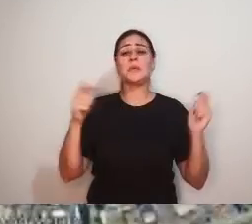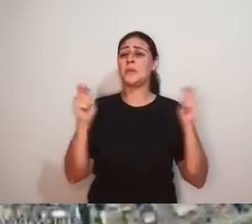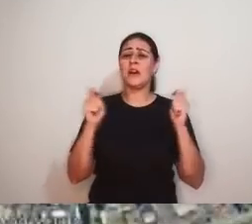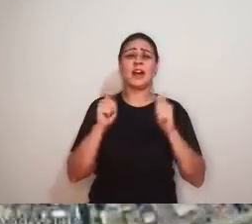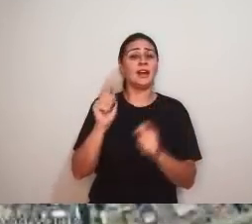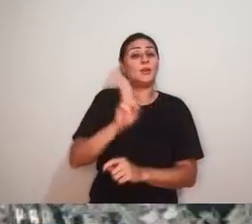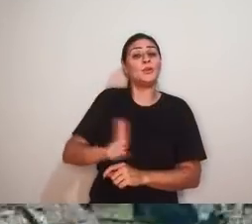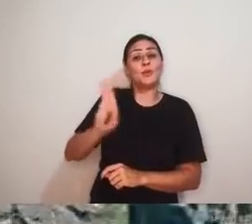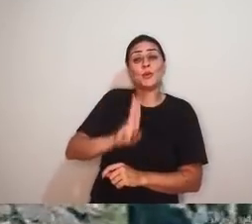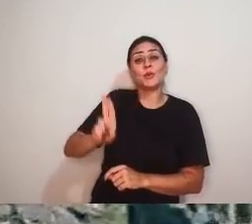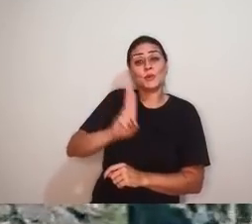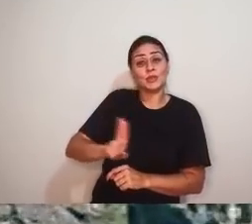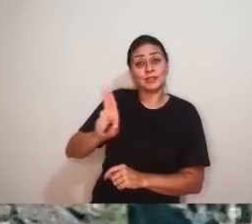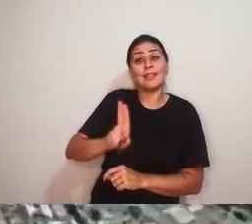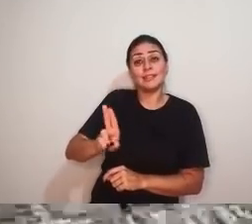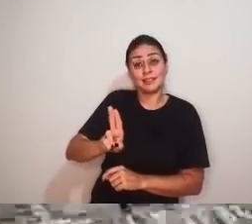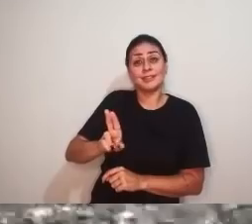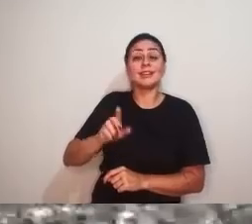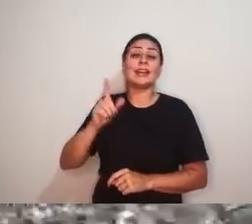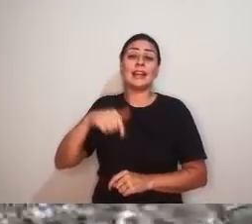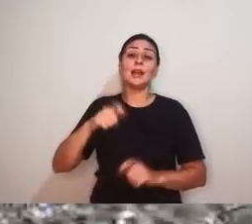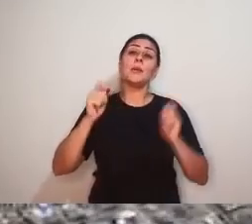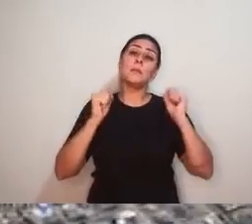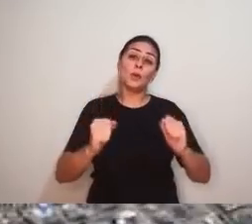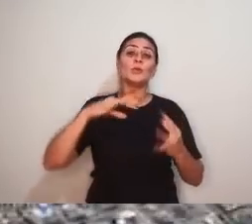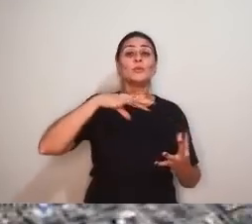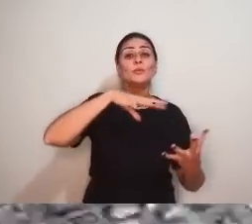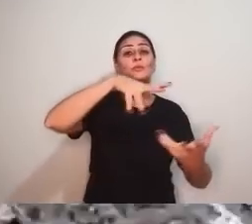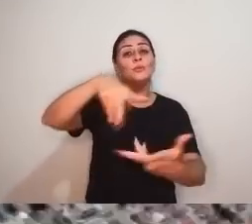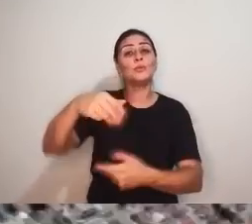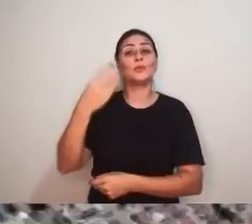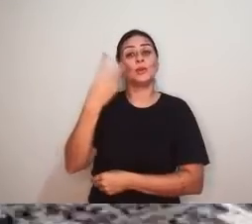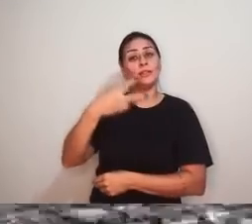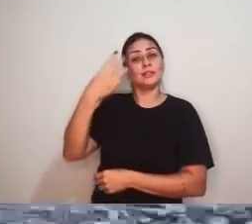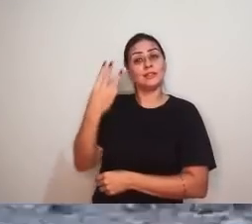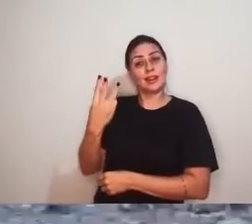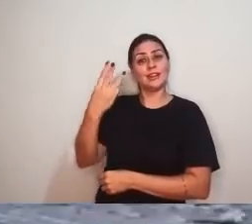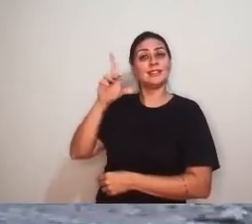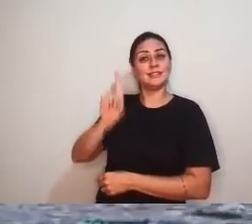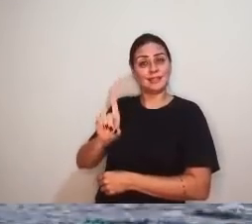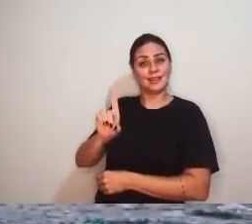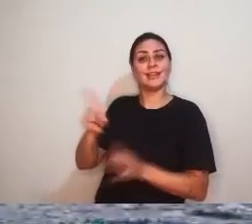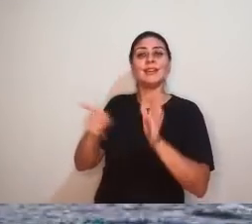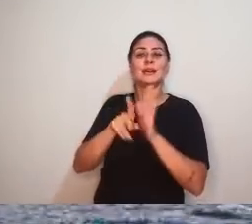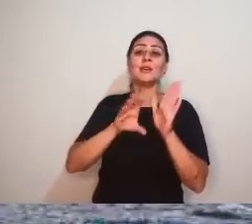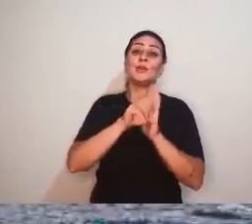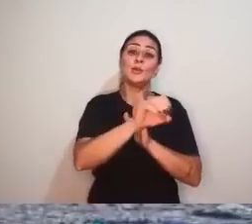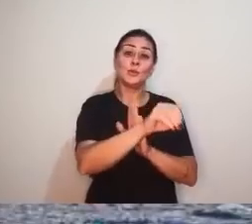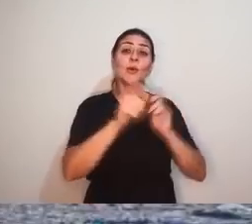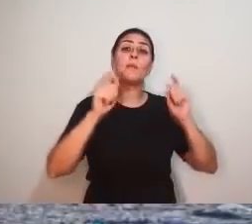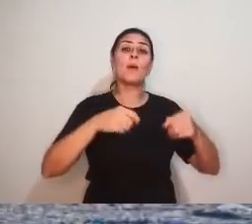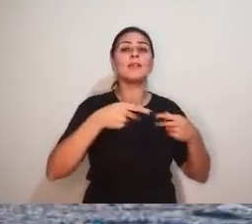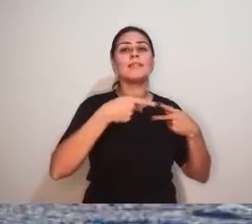guiadas, utilizando as possibilidades, né, do mundo 3D do Google. Né? Você